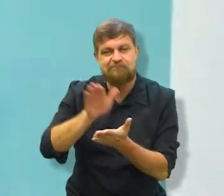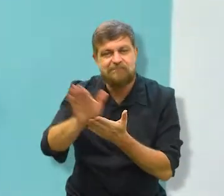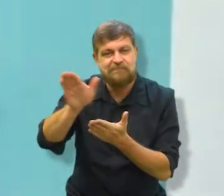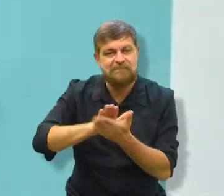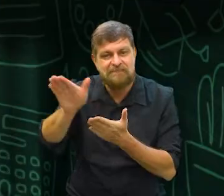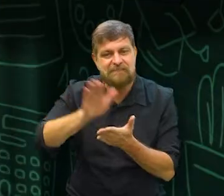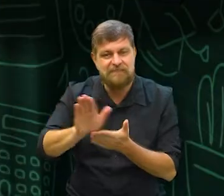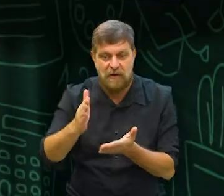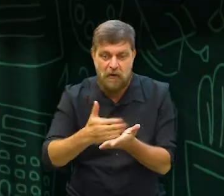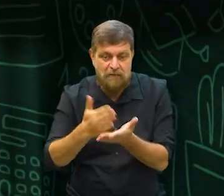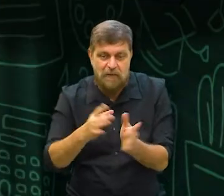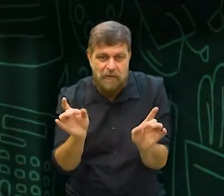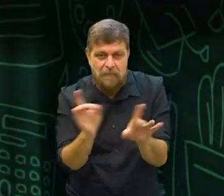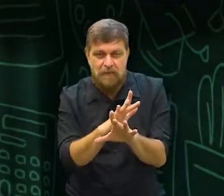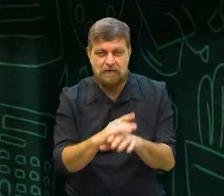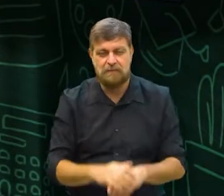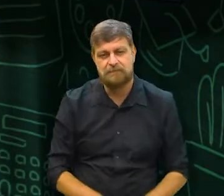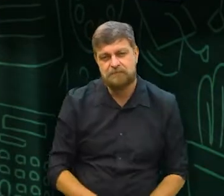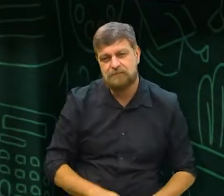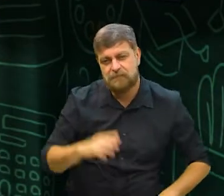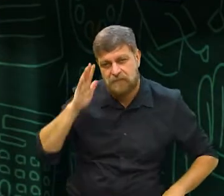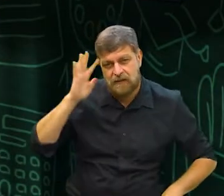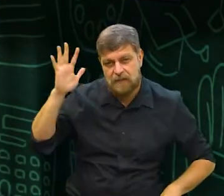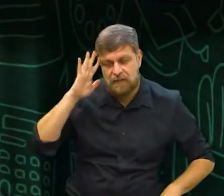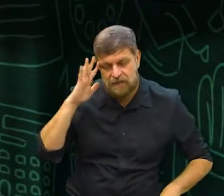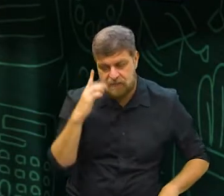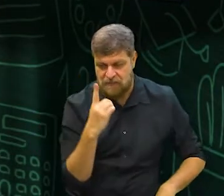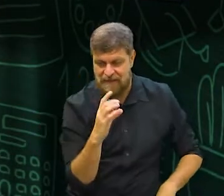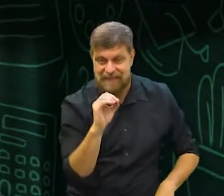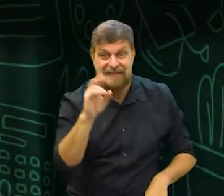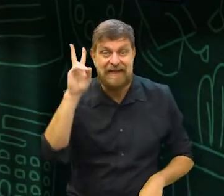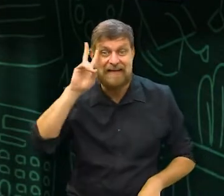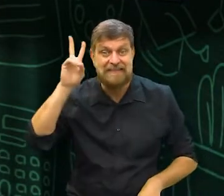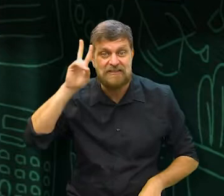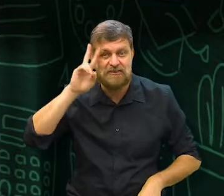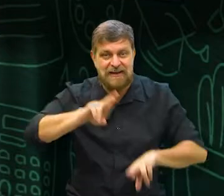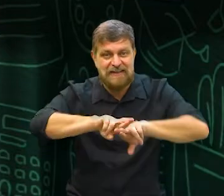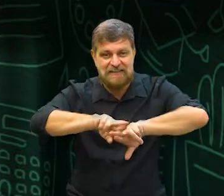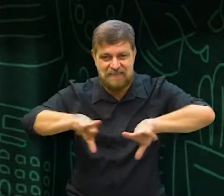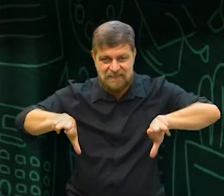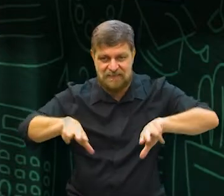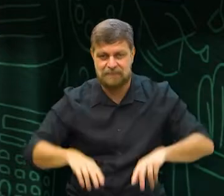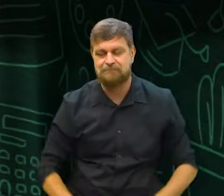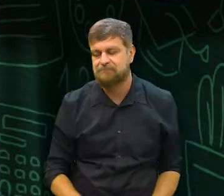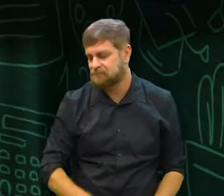livro. E assim, imagino que sejam 10 estilos, 10 histórias diferentes.